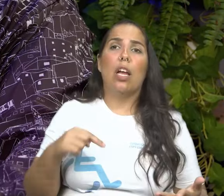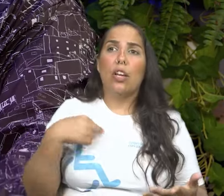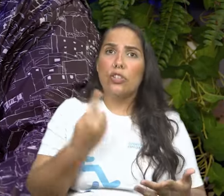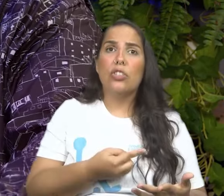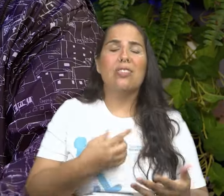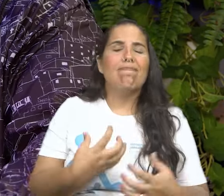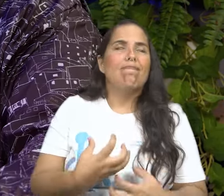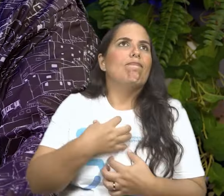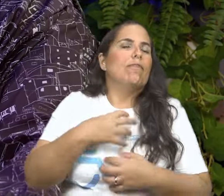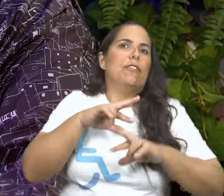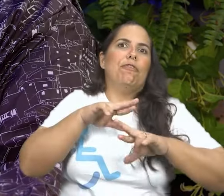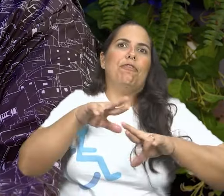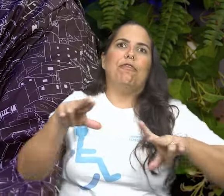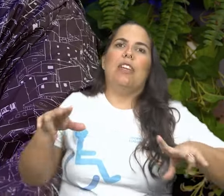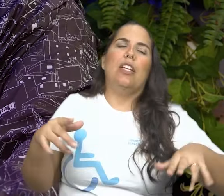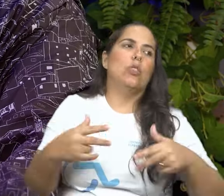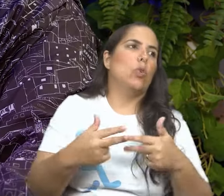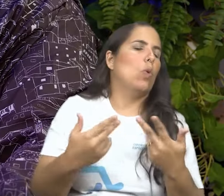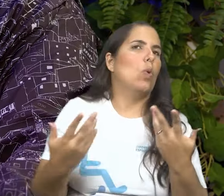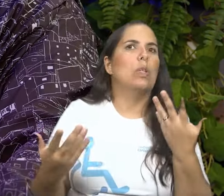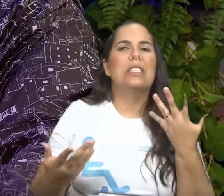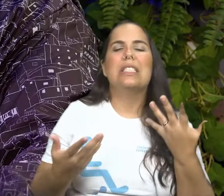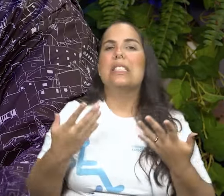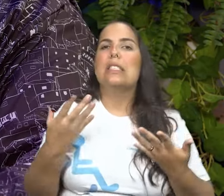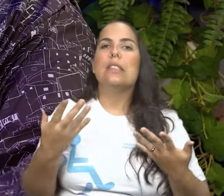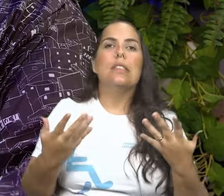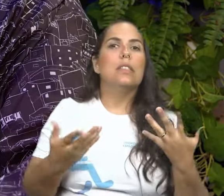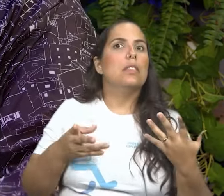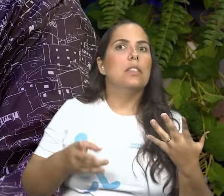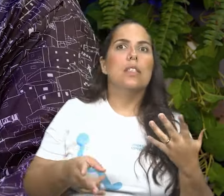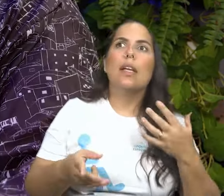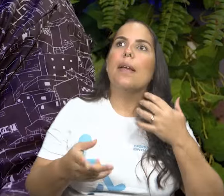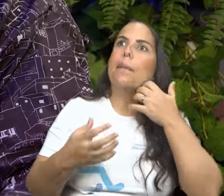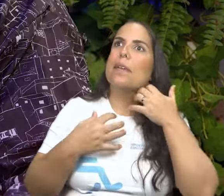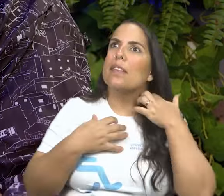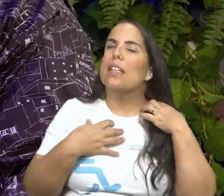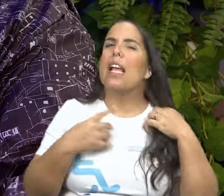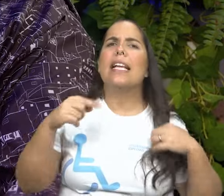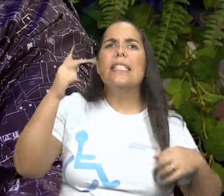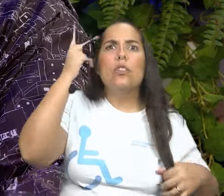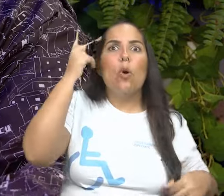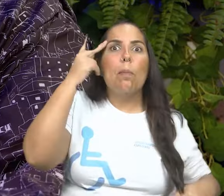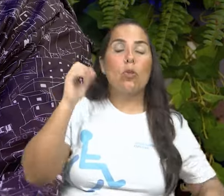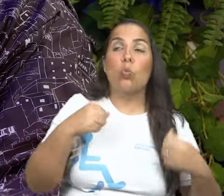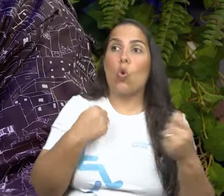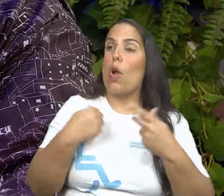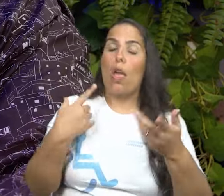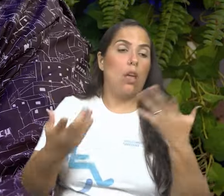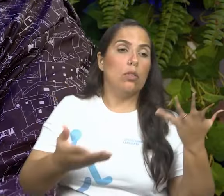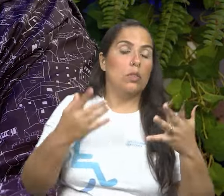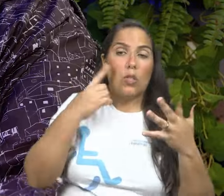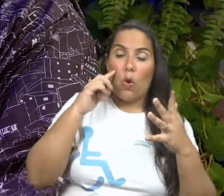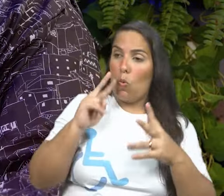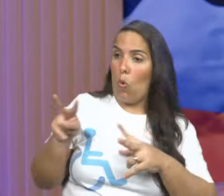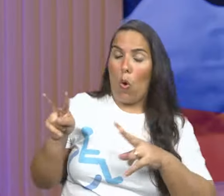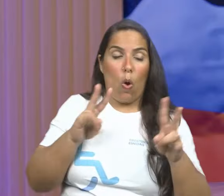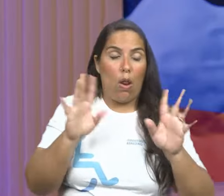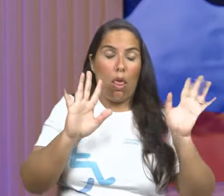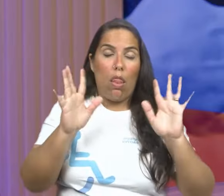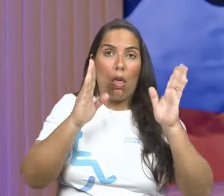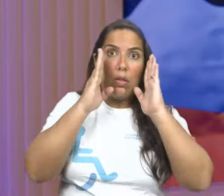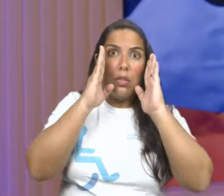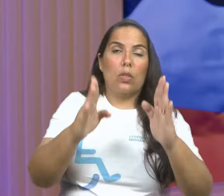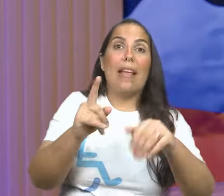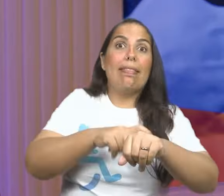atravessado por várias ondas a gente tá sempre aqui gente aqui em São Paulo tá todo mundo correndo as pessoas não olham pro lado